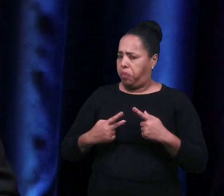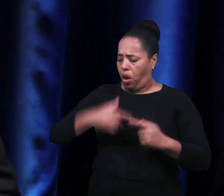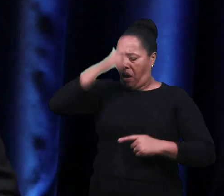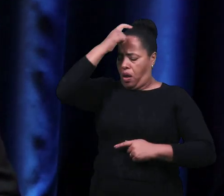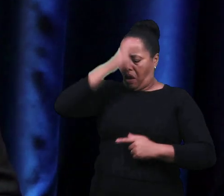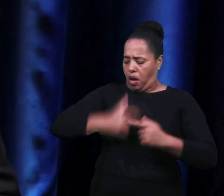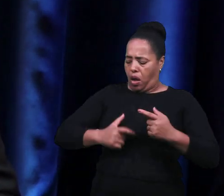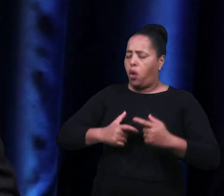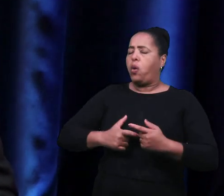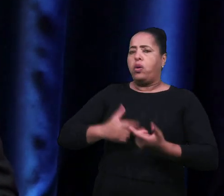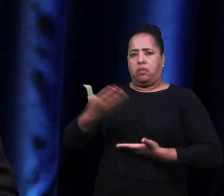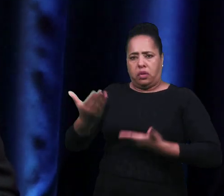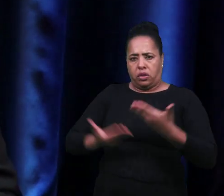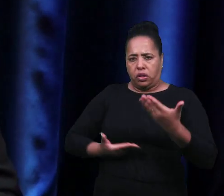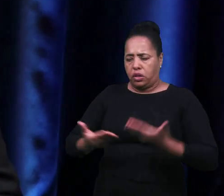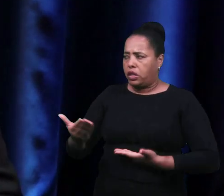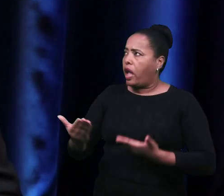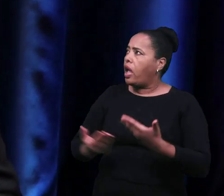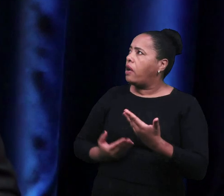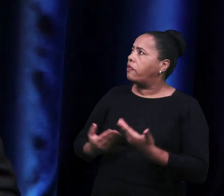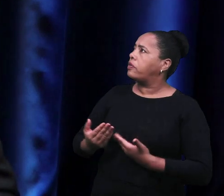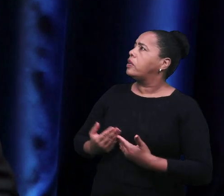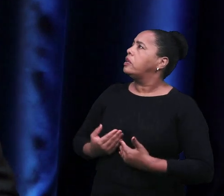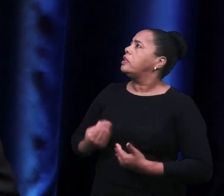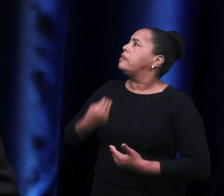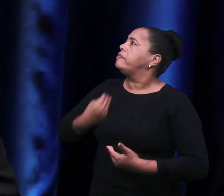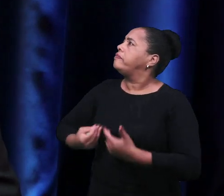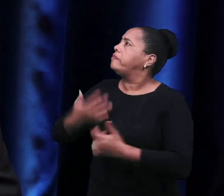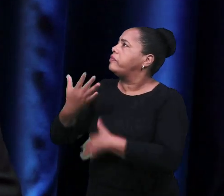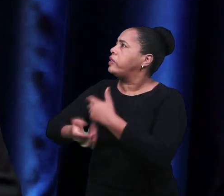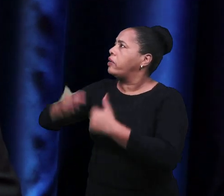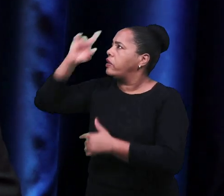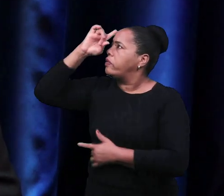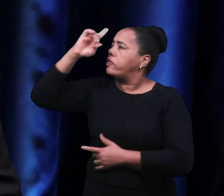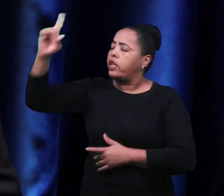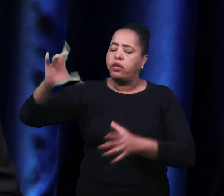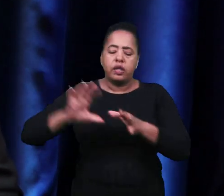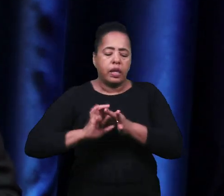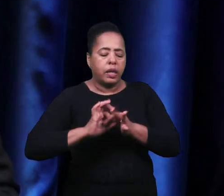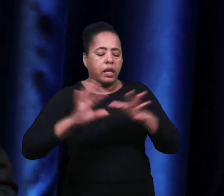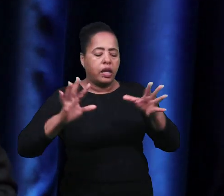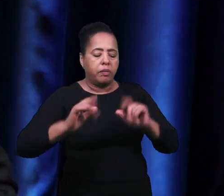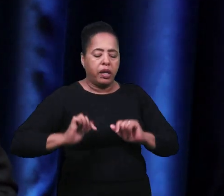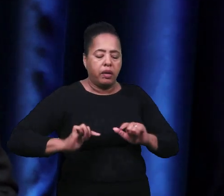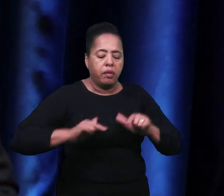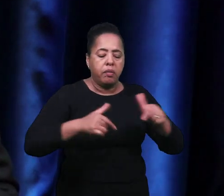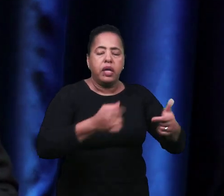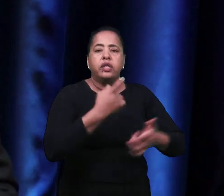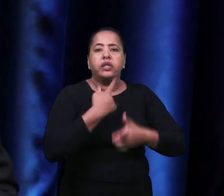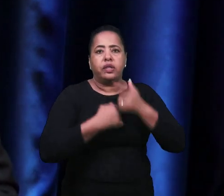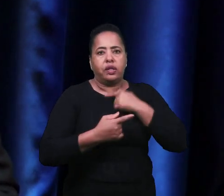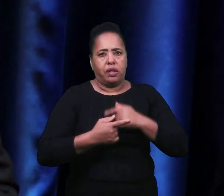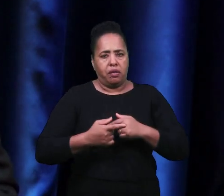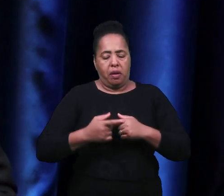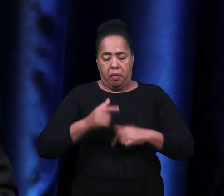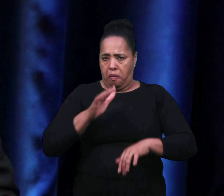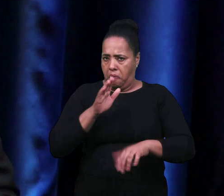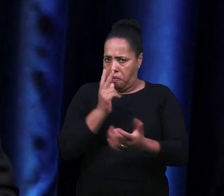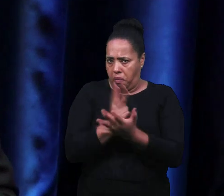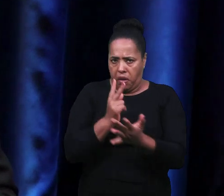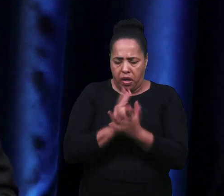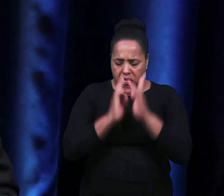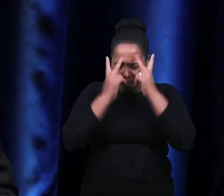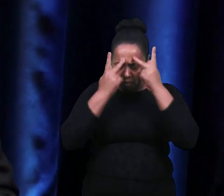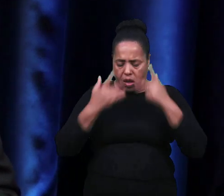presença dele, Deus, então, ele tem a liberdade de fazer aquilo que é a sua vontade. Mesmo que o homem, em um momento, não entenda. O homem